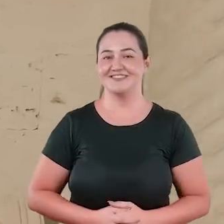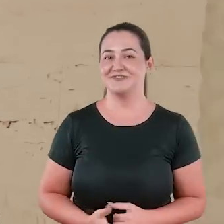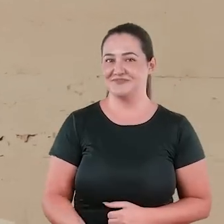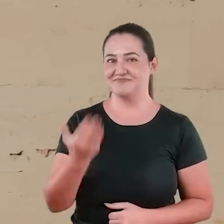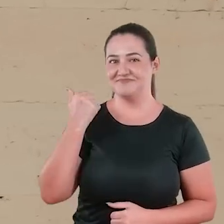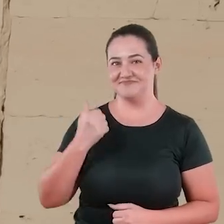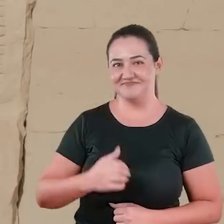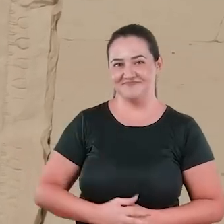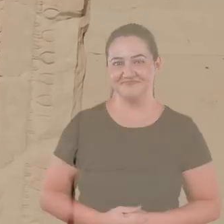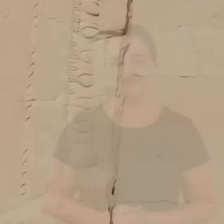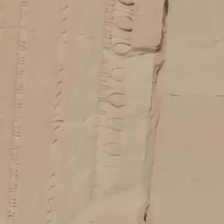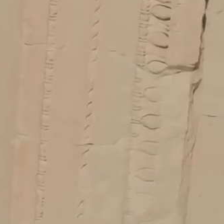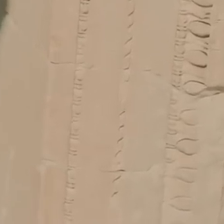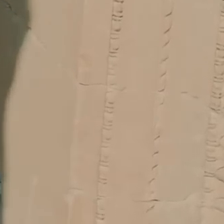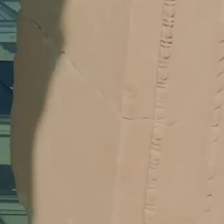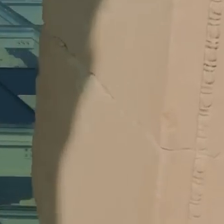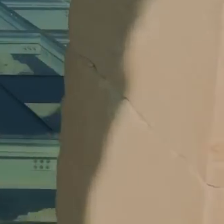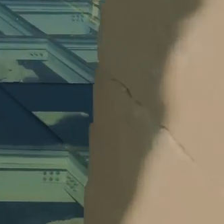Vamos lá?